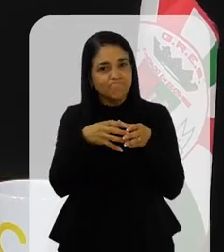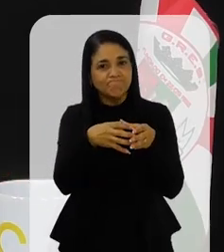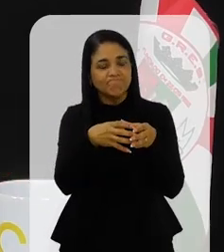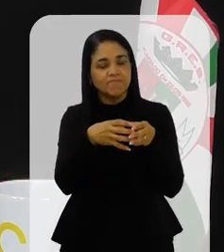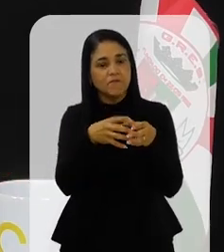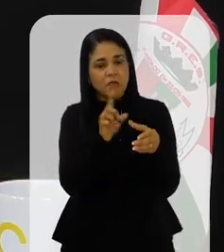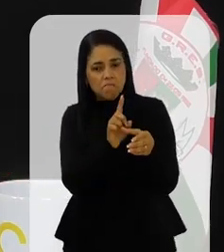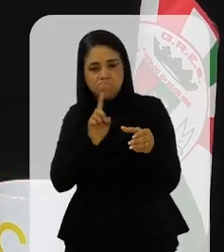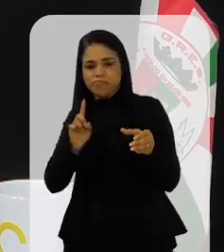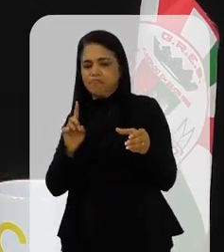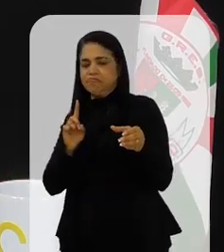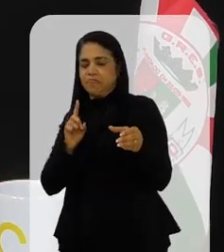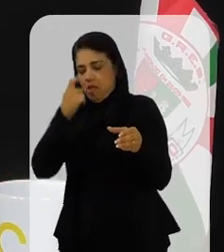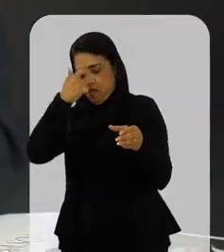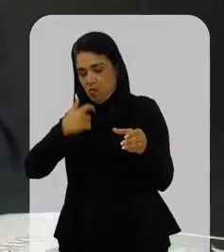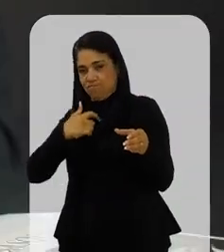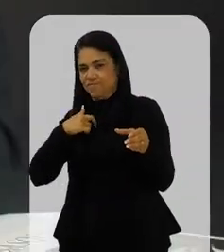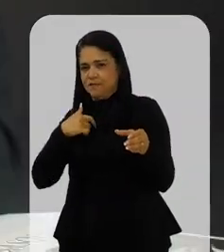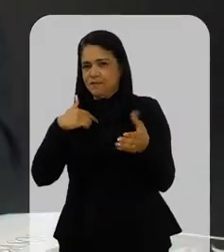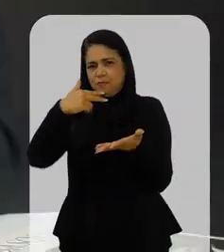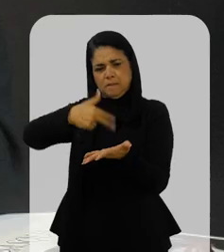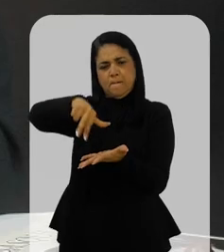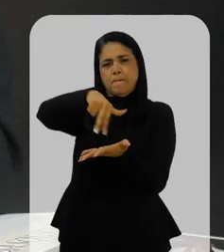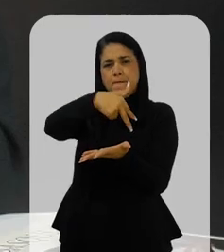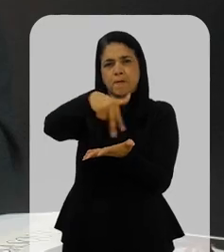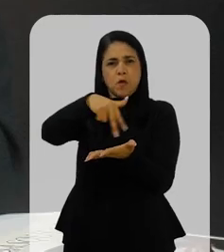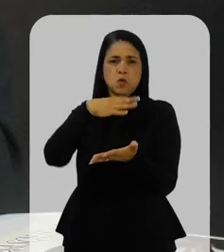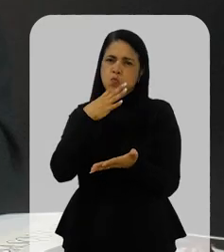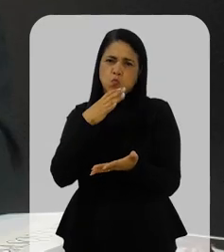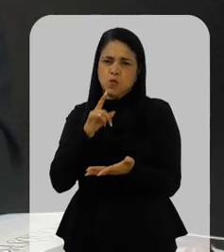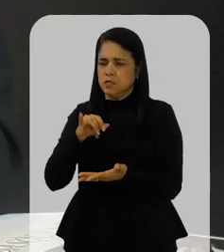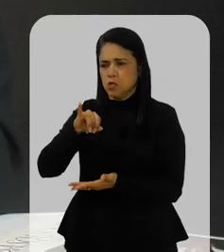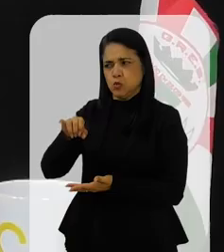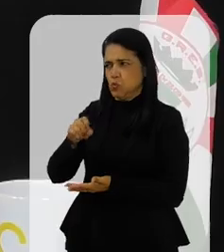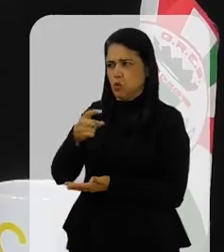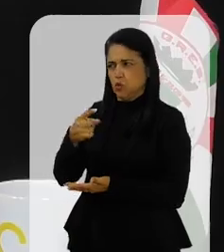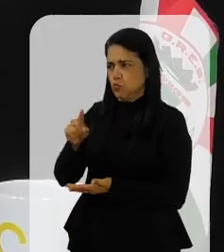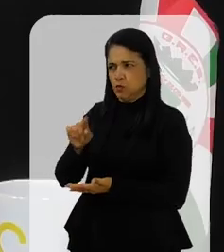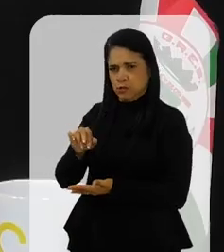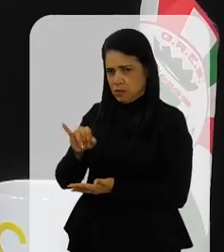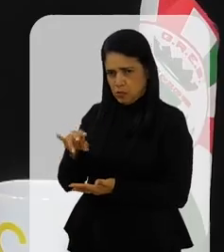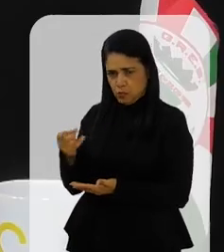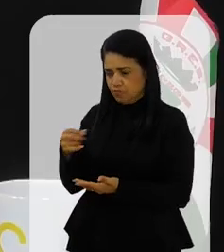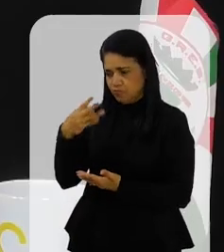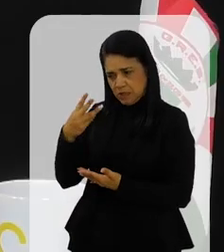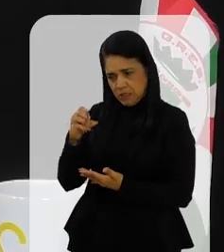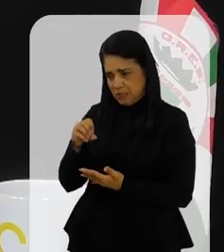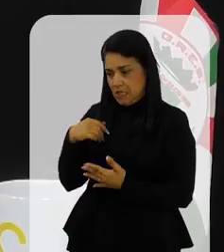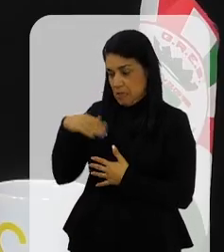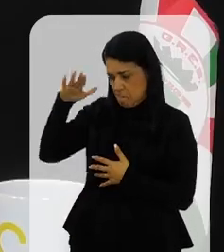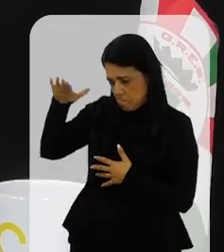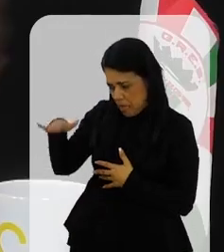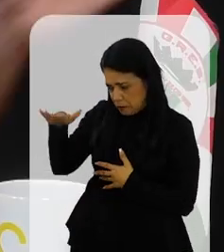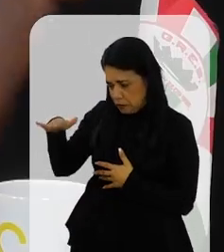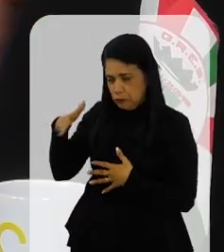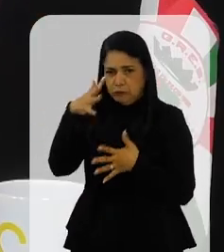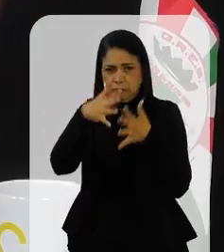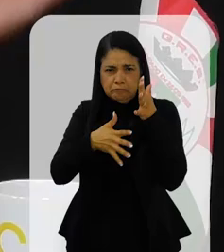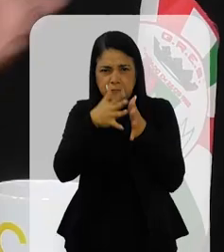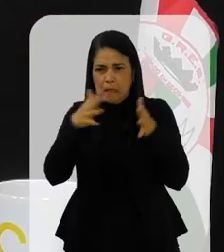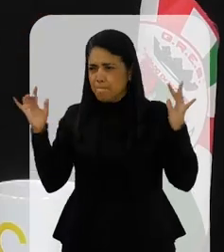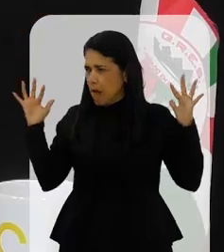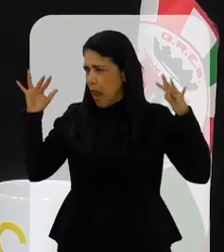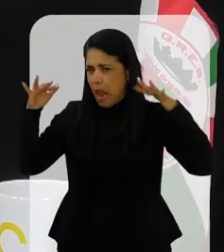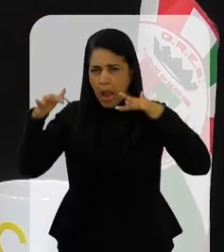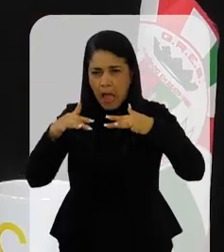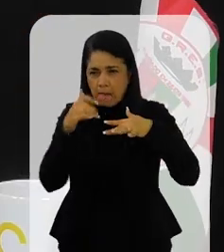e fiquei de fora, e as pessoas fazendo a coreografia. Eu não conhecia Joãozinho 30 de próximo, ele baixinho, naquele